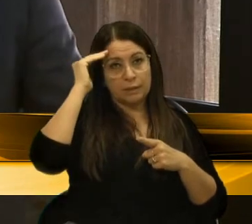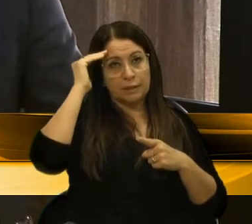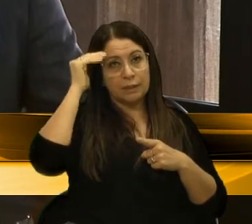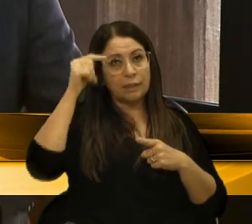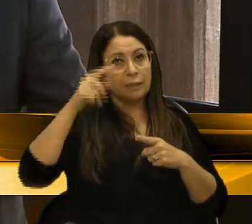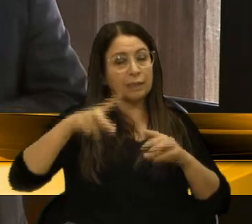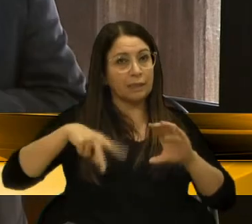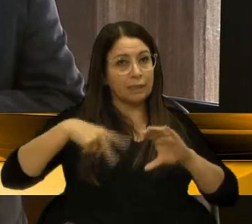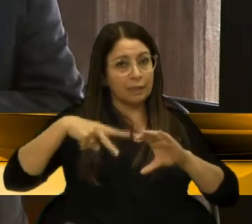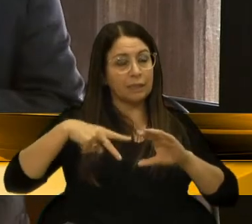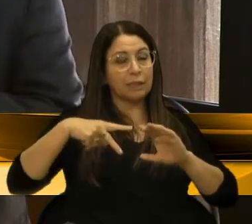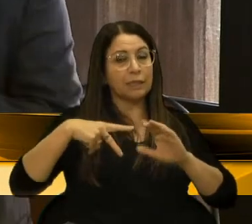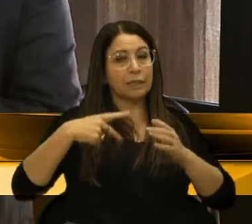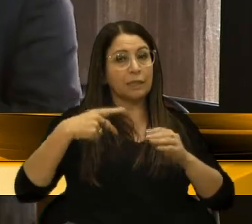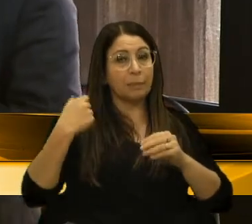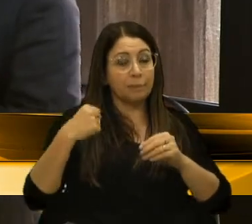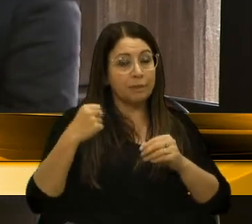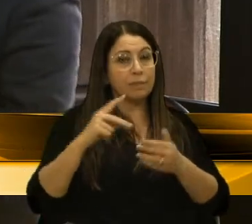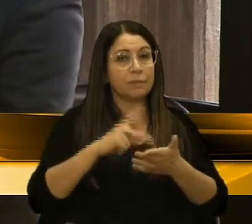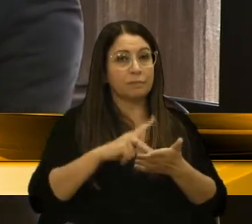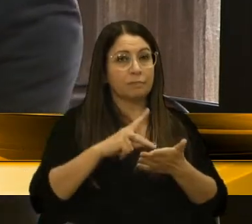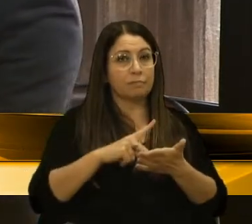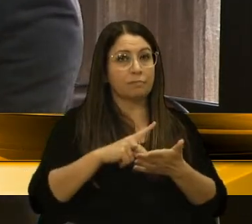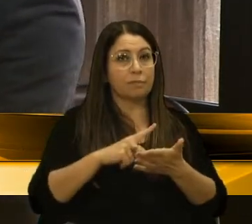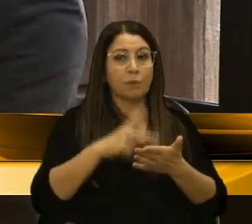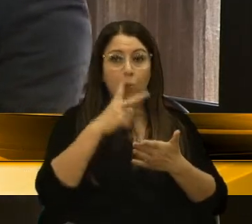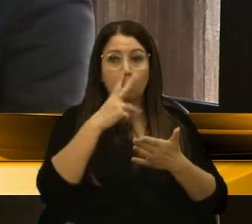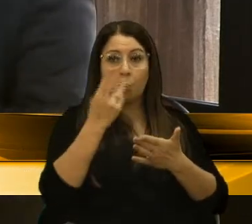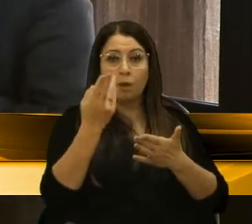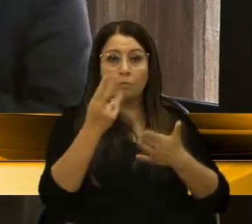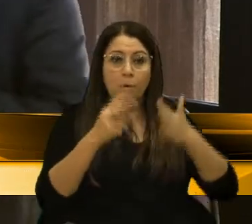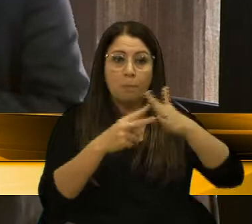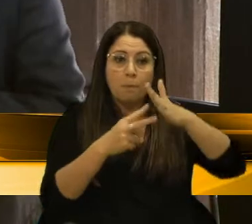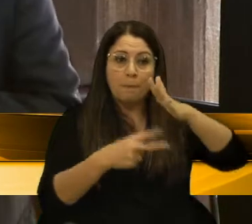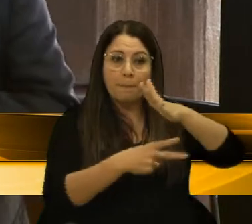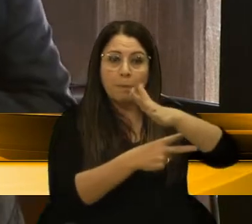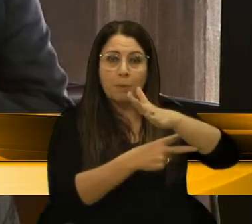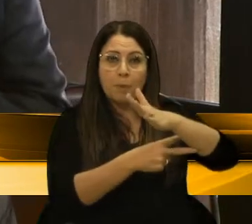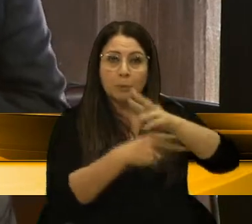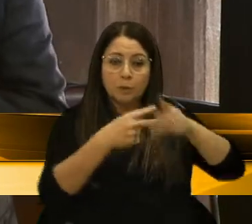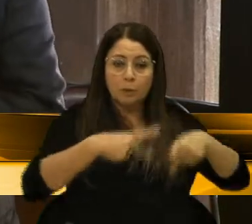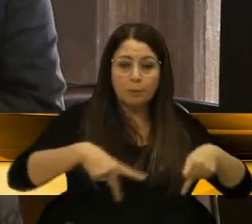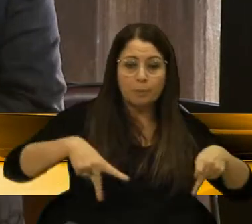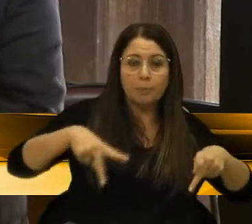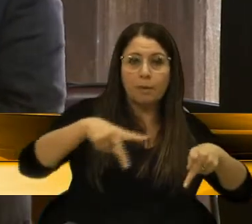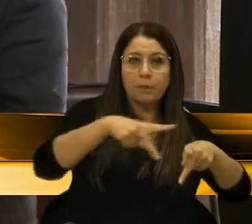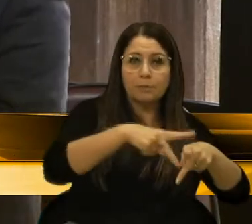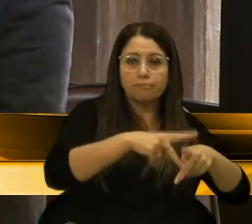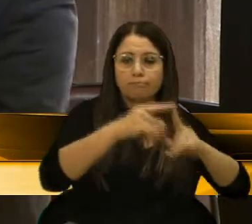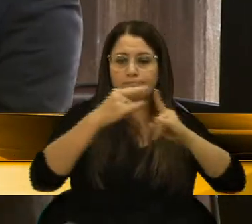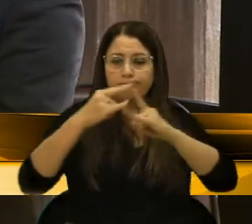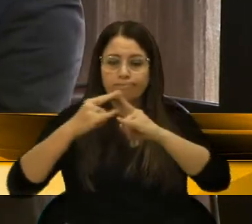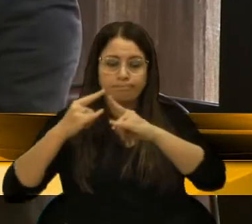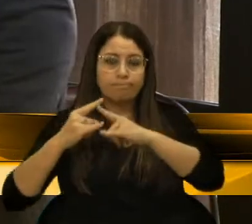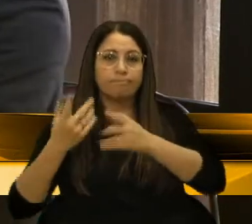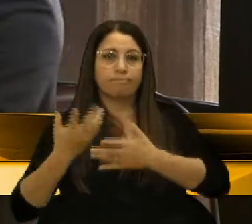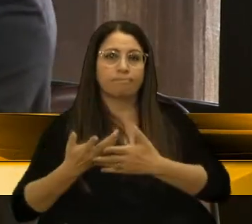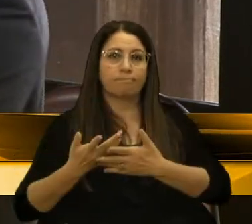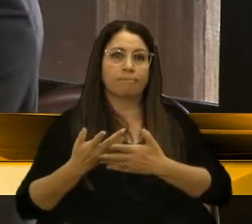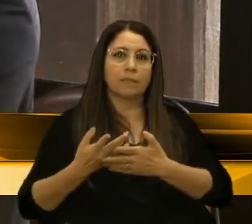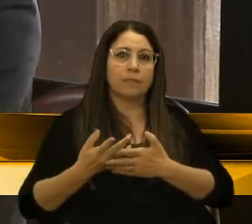Câmara ela deve realmente ser a ponte entre a nossa população, as instituições,